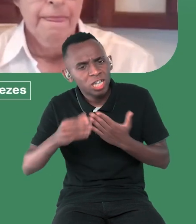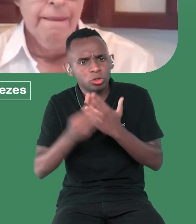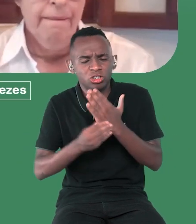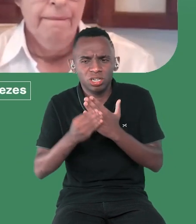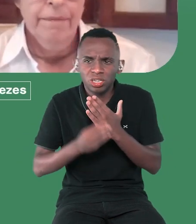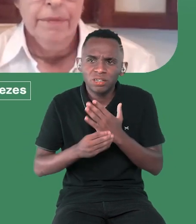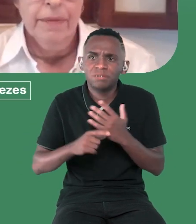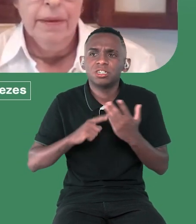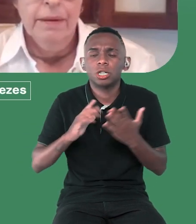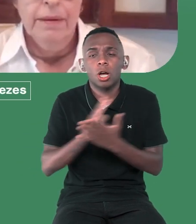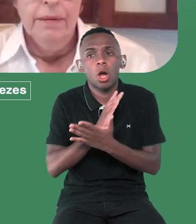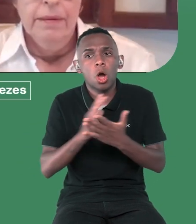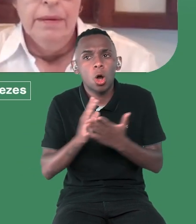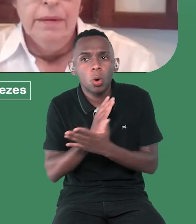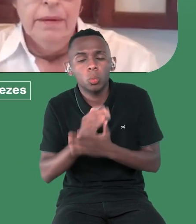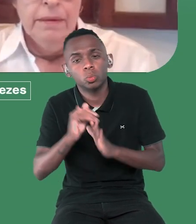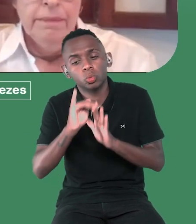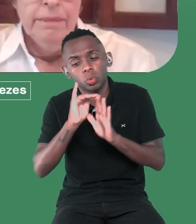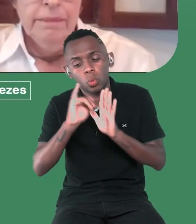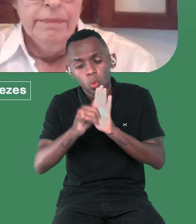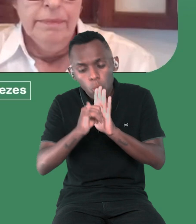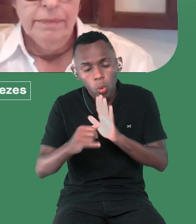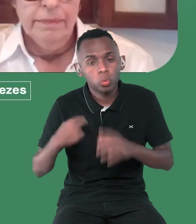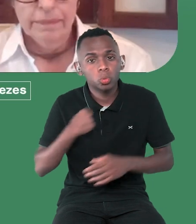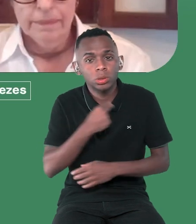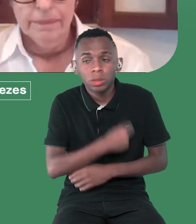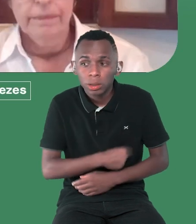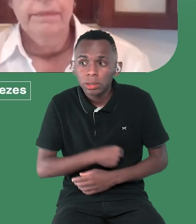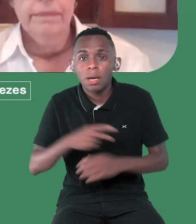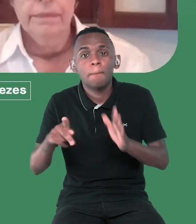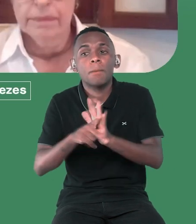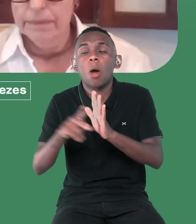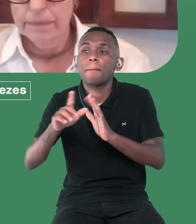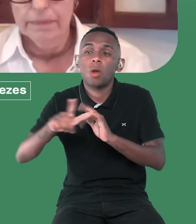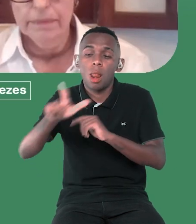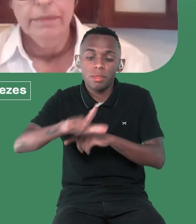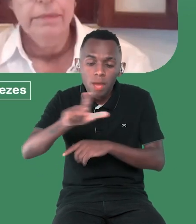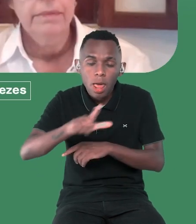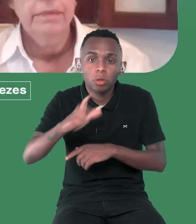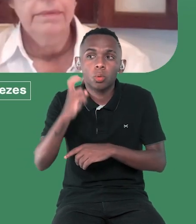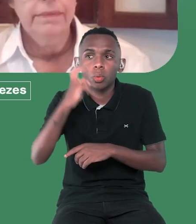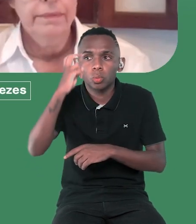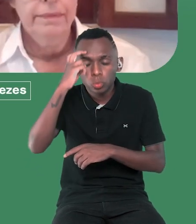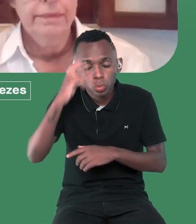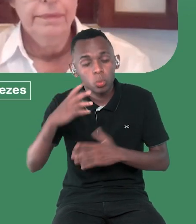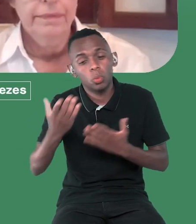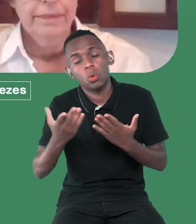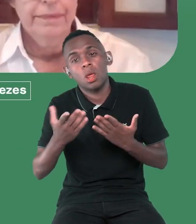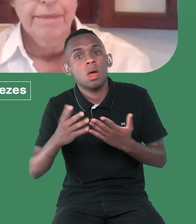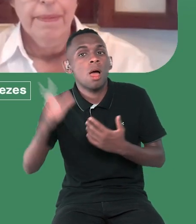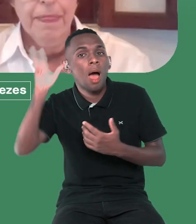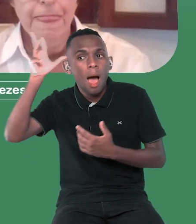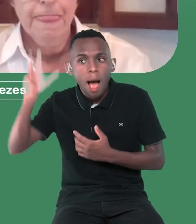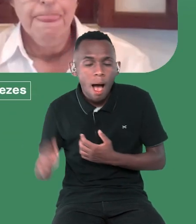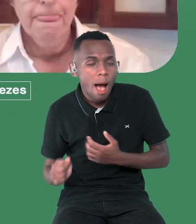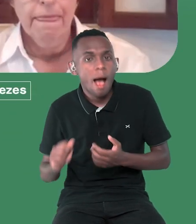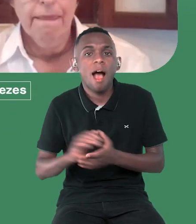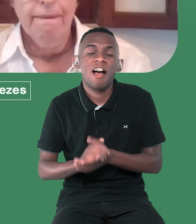assim, de contos chineses, contos clássicos da literatura chinesa, contos clássicos da literatura africana, da